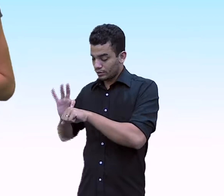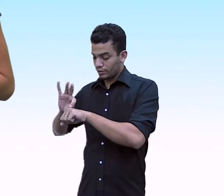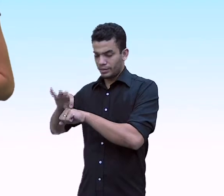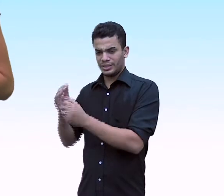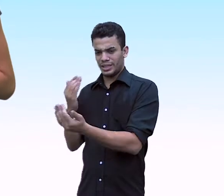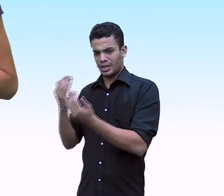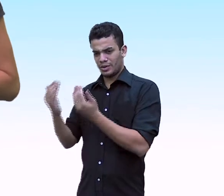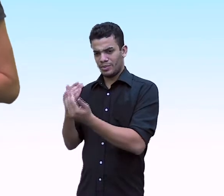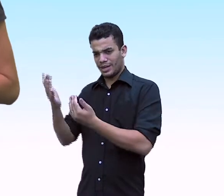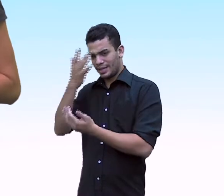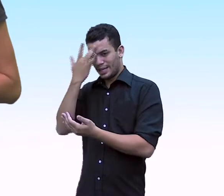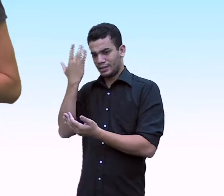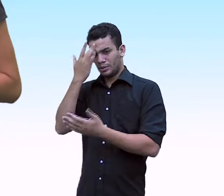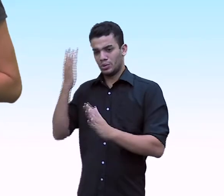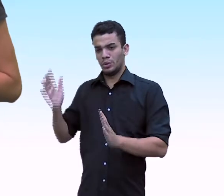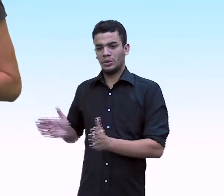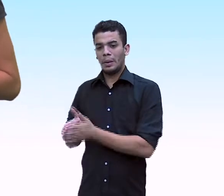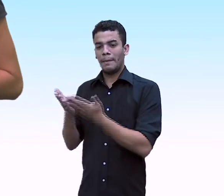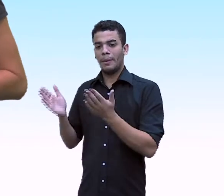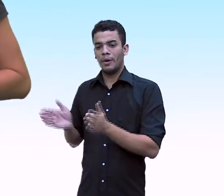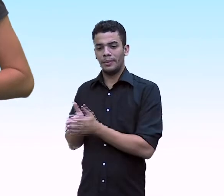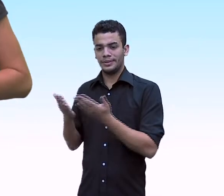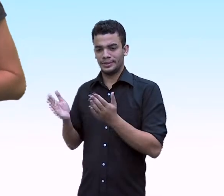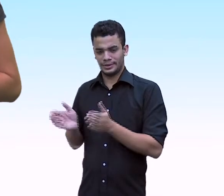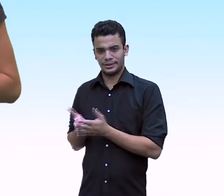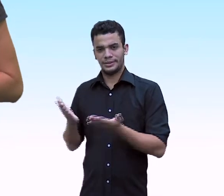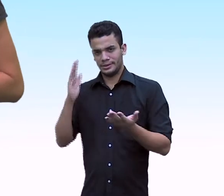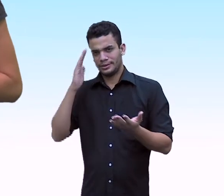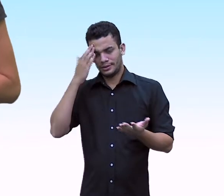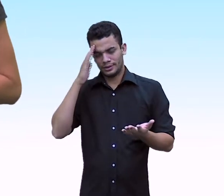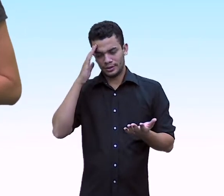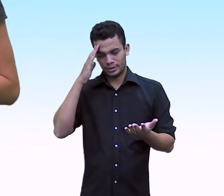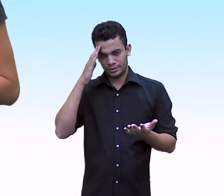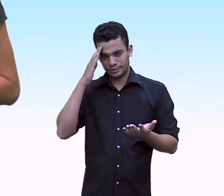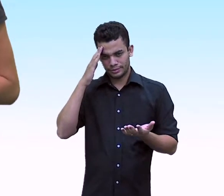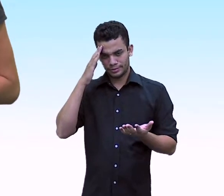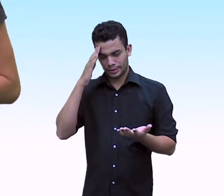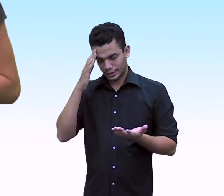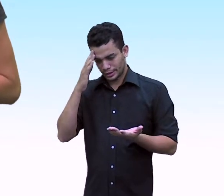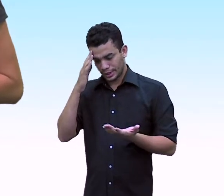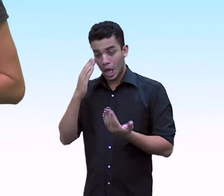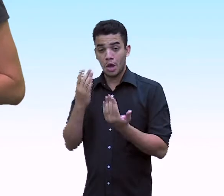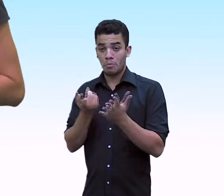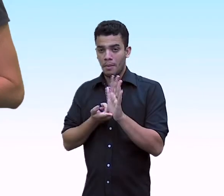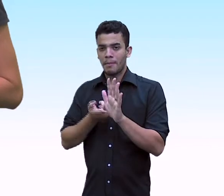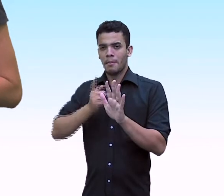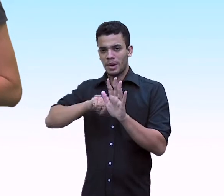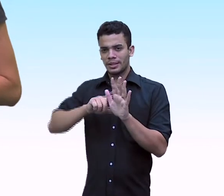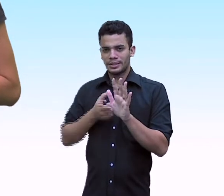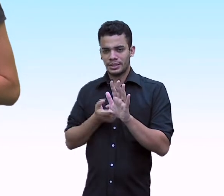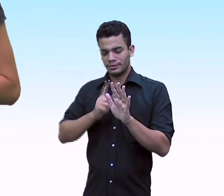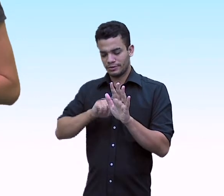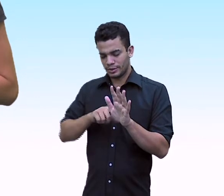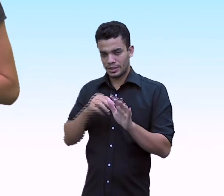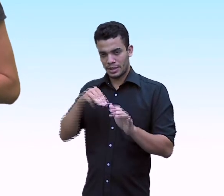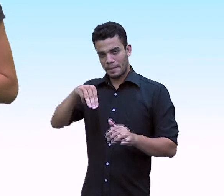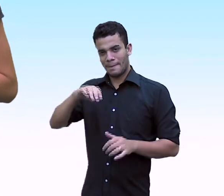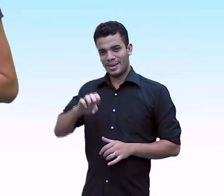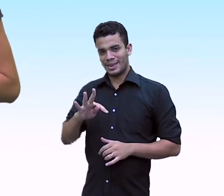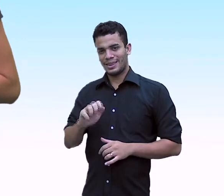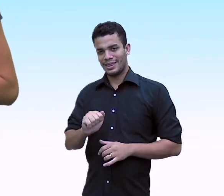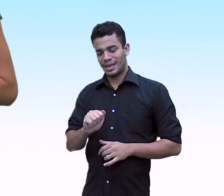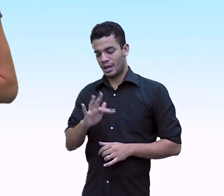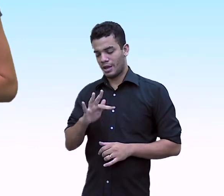o povo que trabalhava. Eles trabalhavam demais para sustentar a nobreza. E